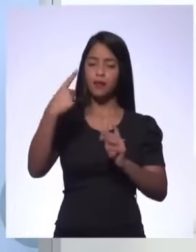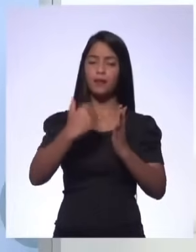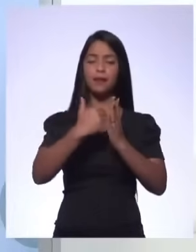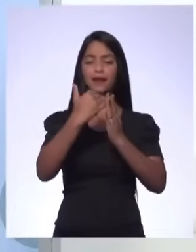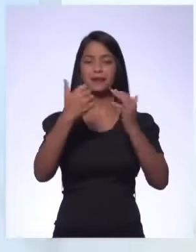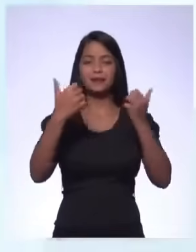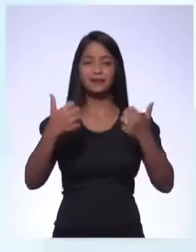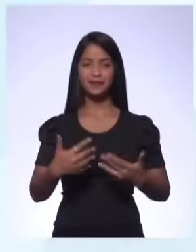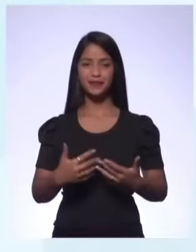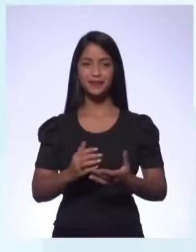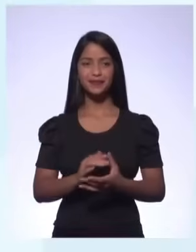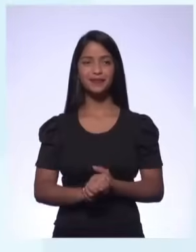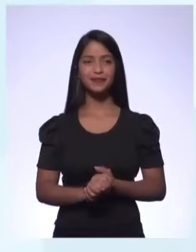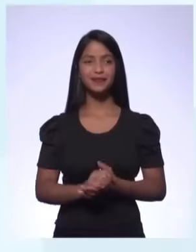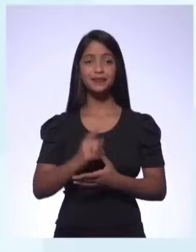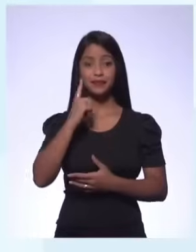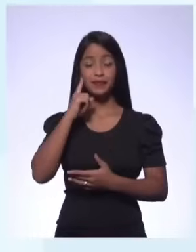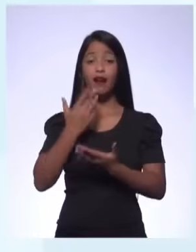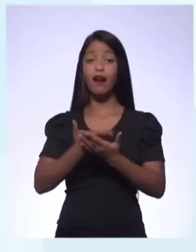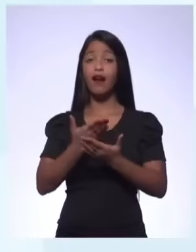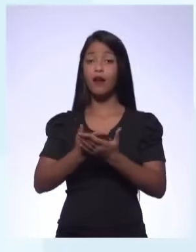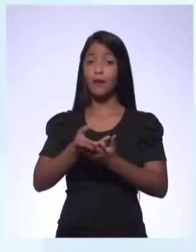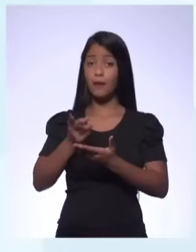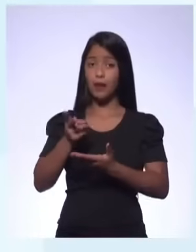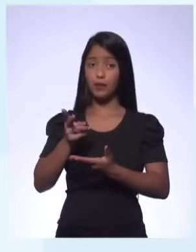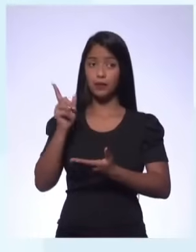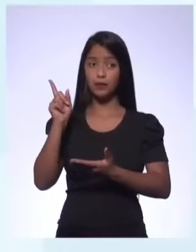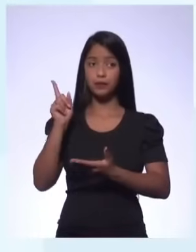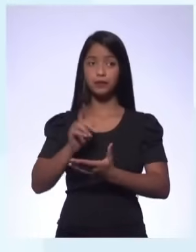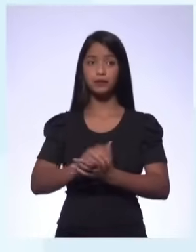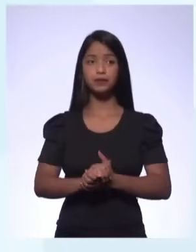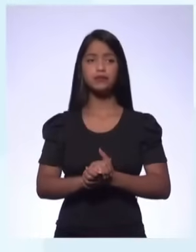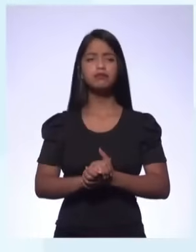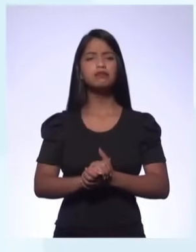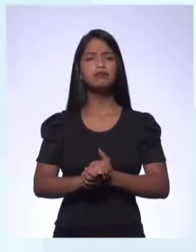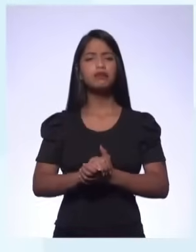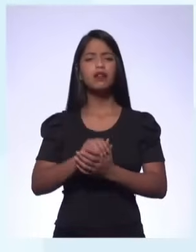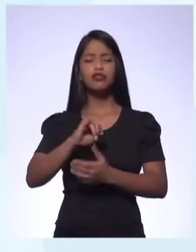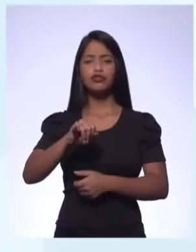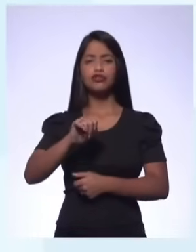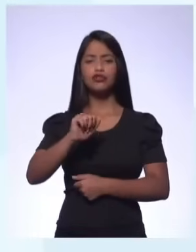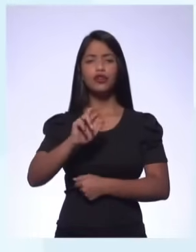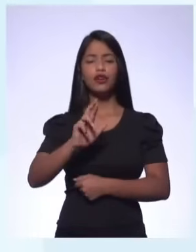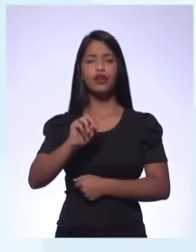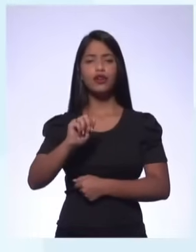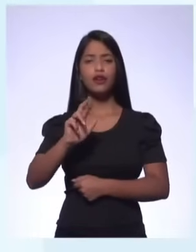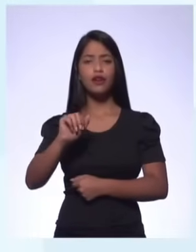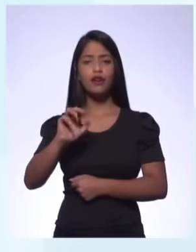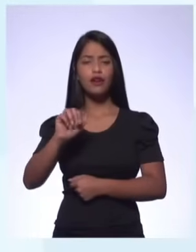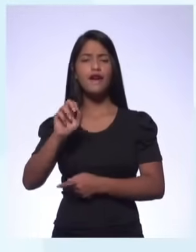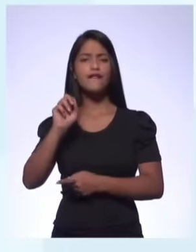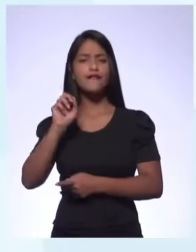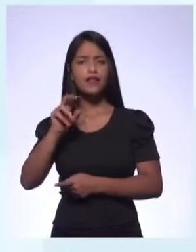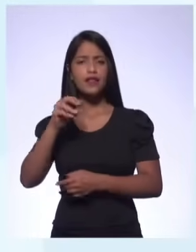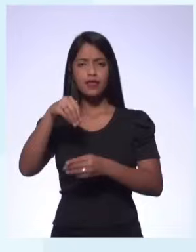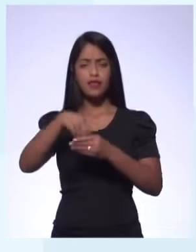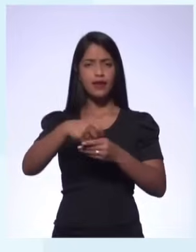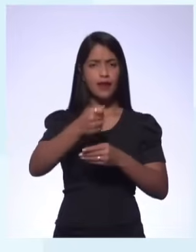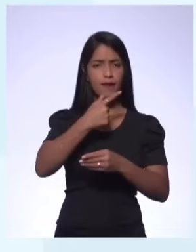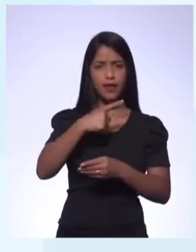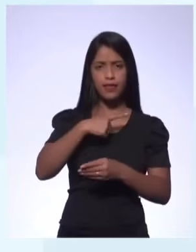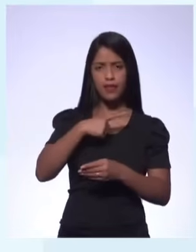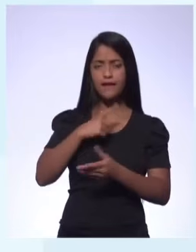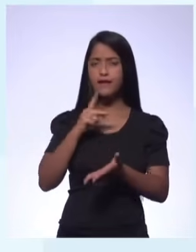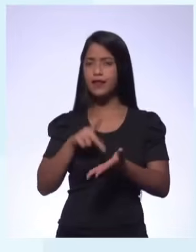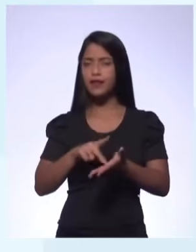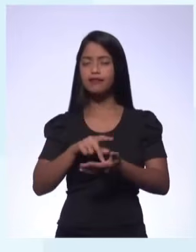bom? Então ainda é da mesma aula, tá? É verdade que se usa veneno de jararaca em alguns remédios? Então 2 minutinhos aí, o